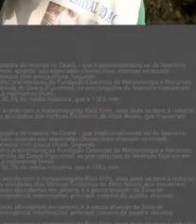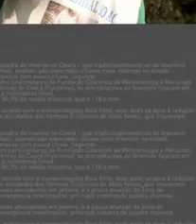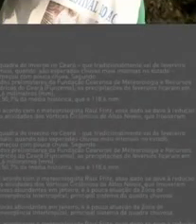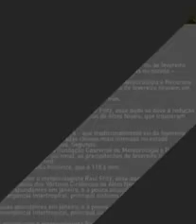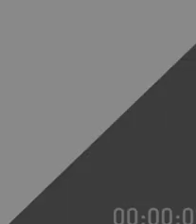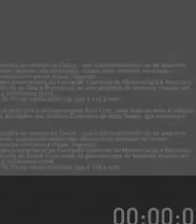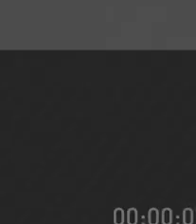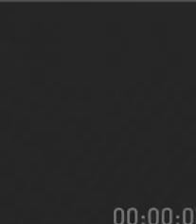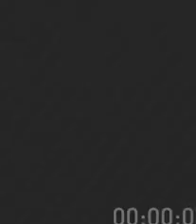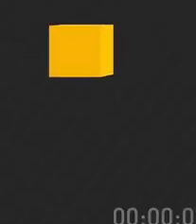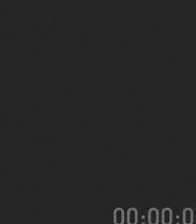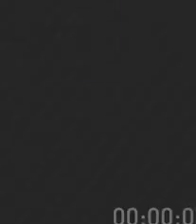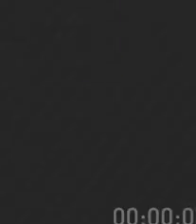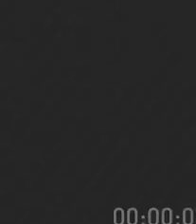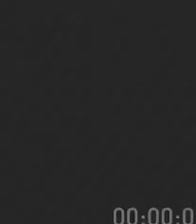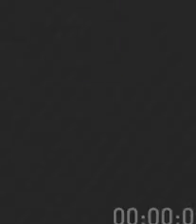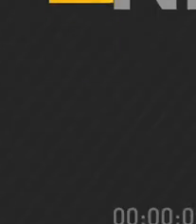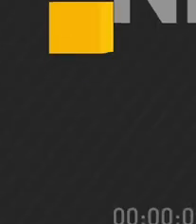ae